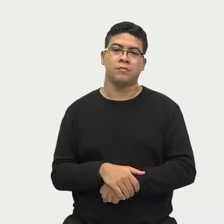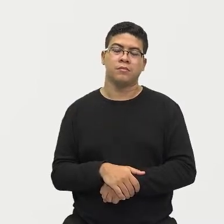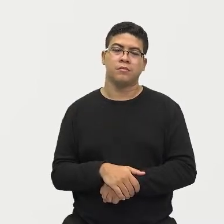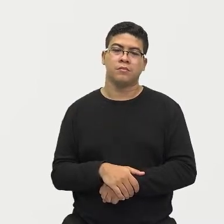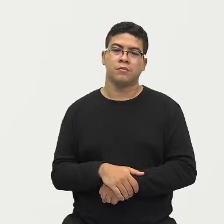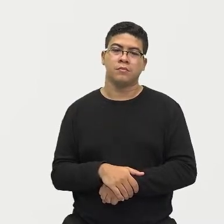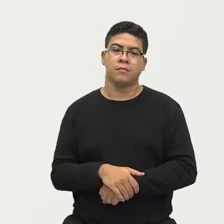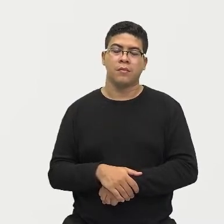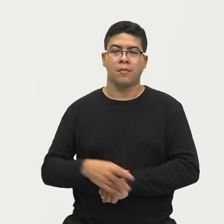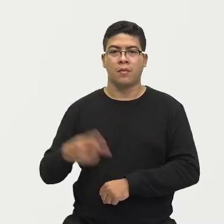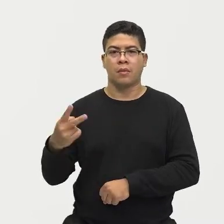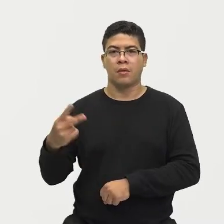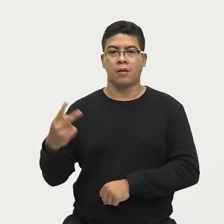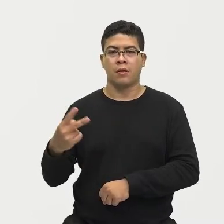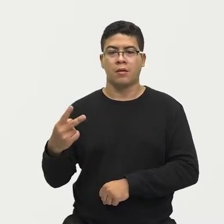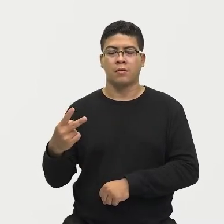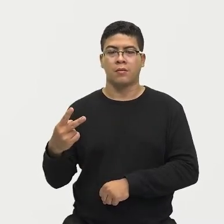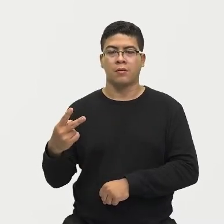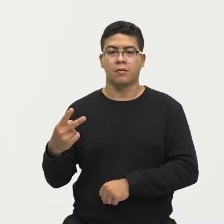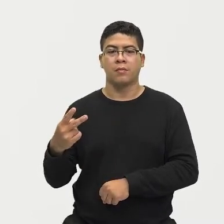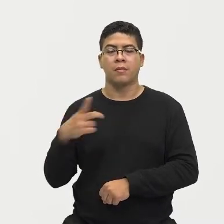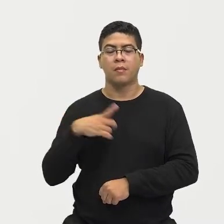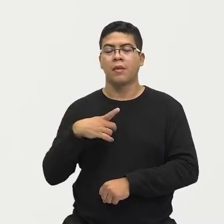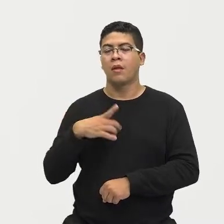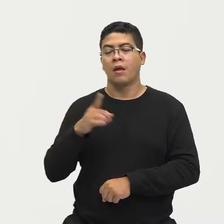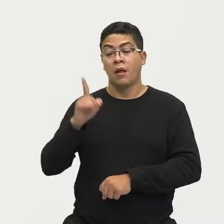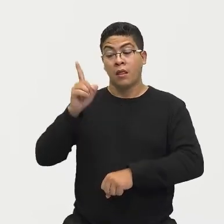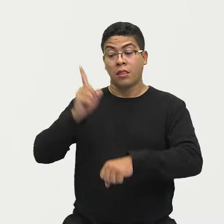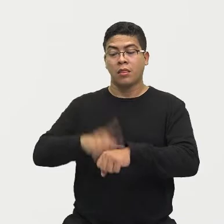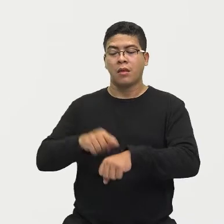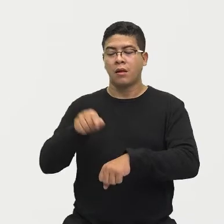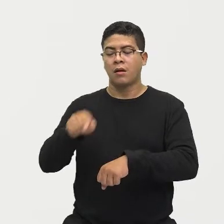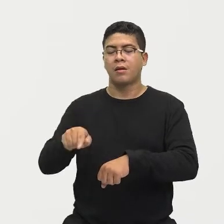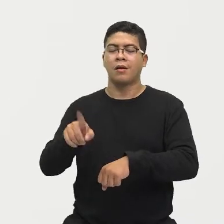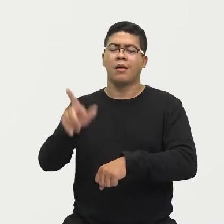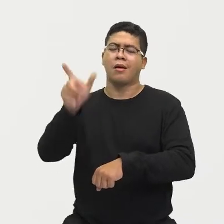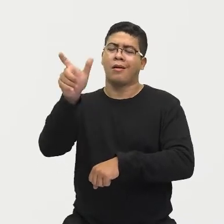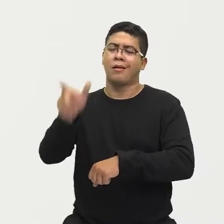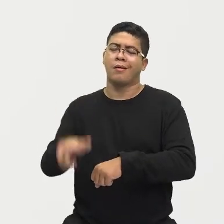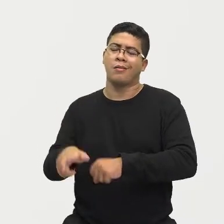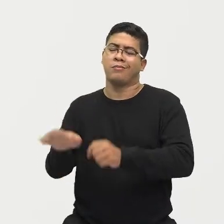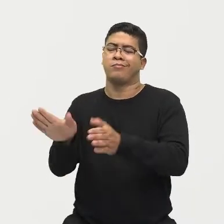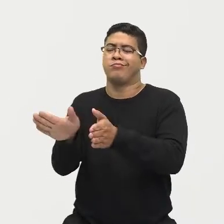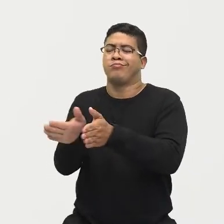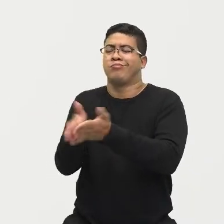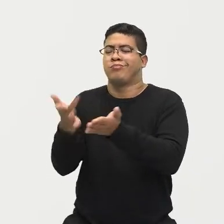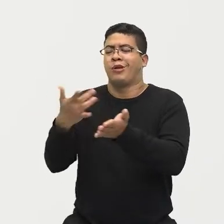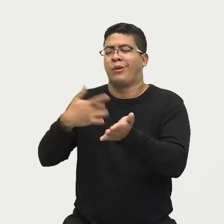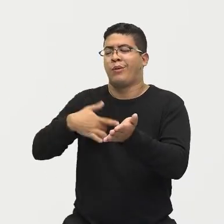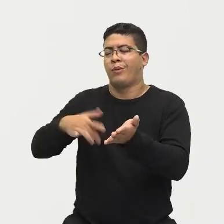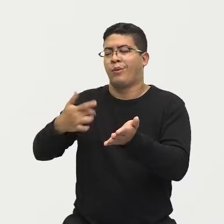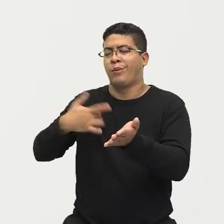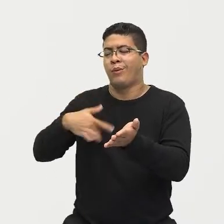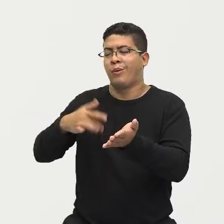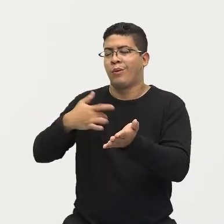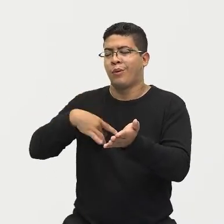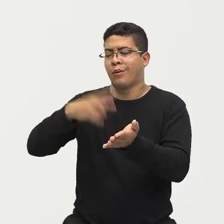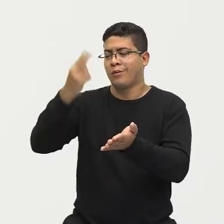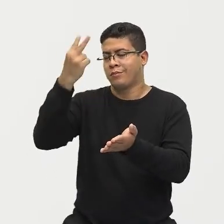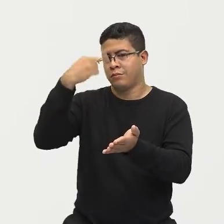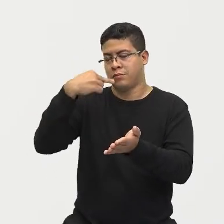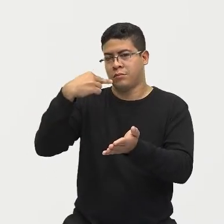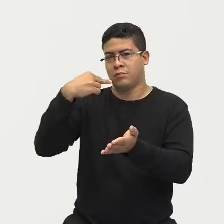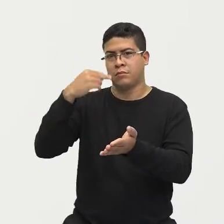Vamos ver a segunda. Naquele instante, era só um pobre cego. Era só um pobre cego. O que você